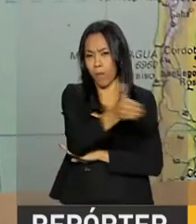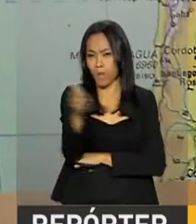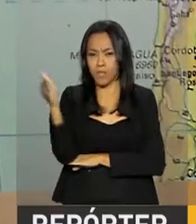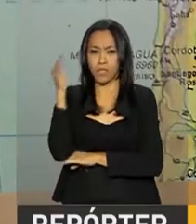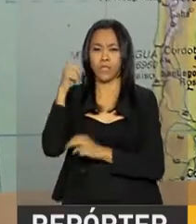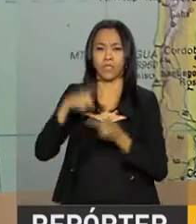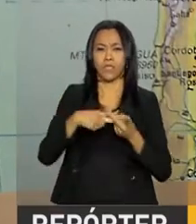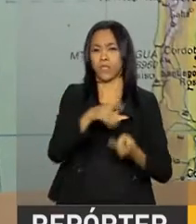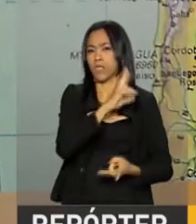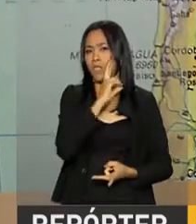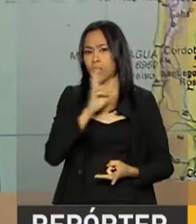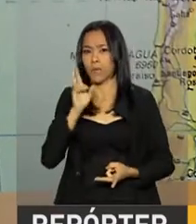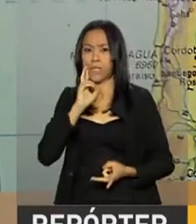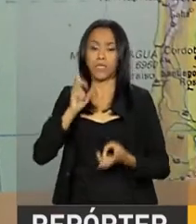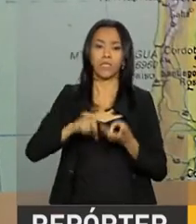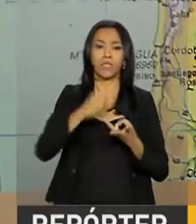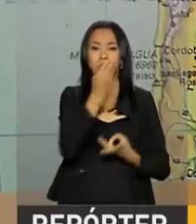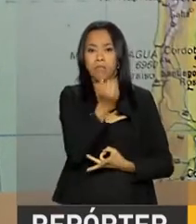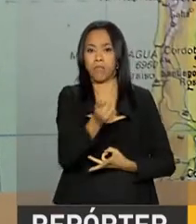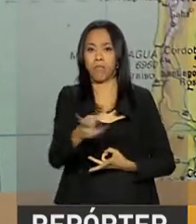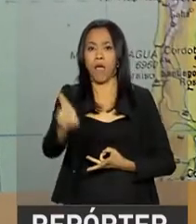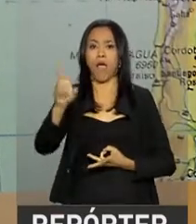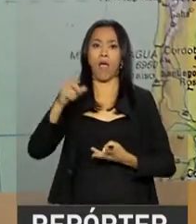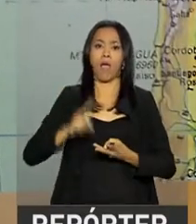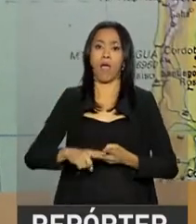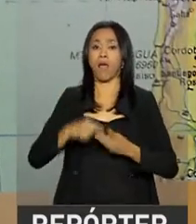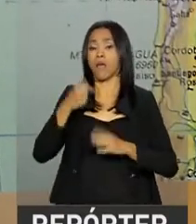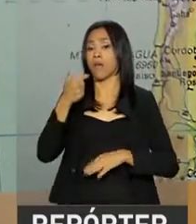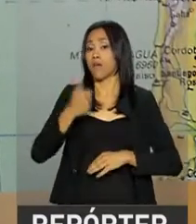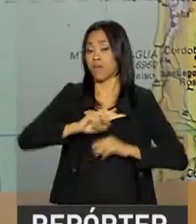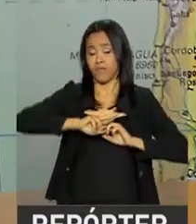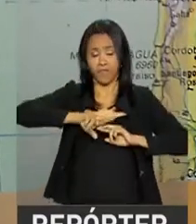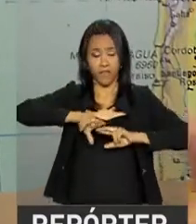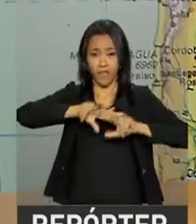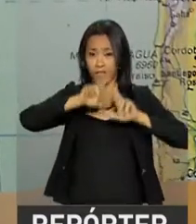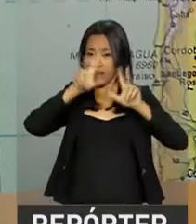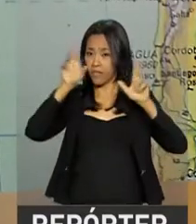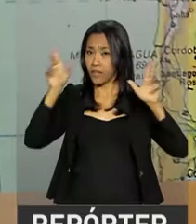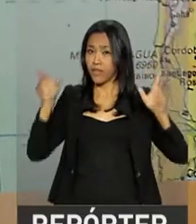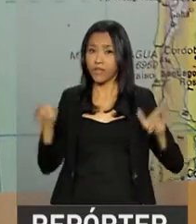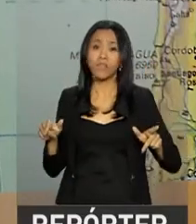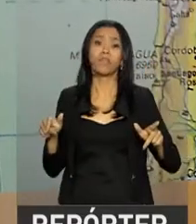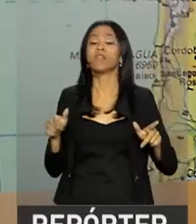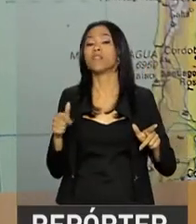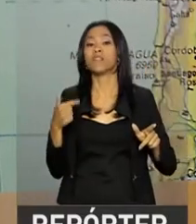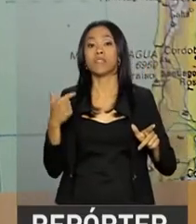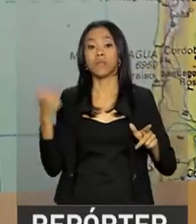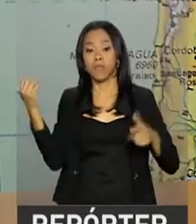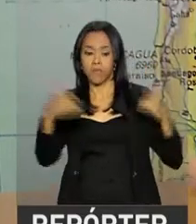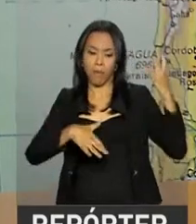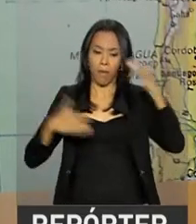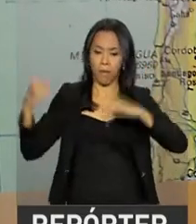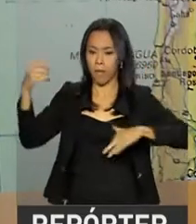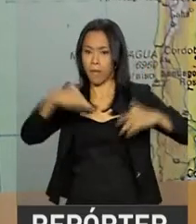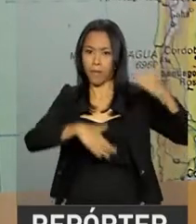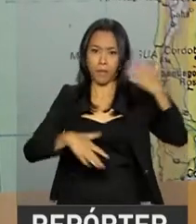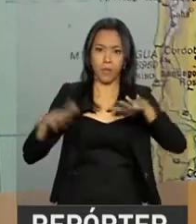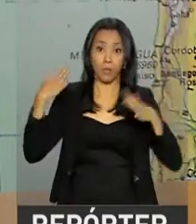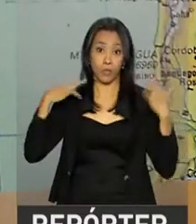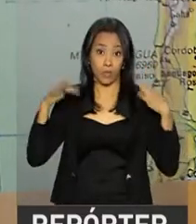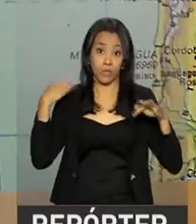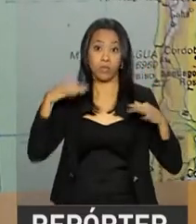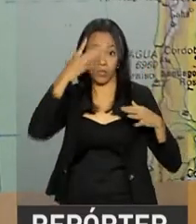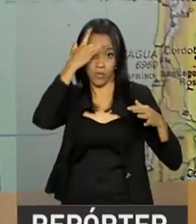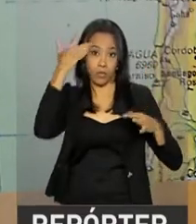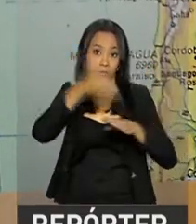restaurantes bares risos parques temáticos em todos os empreendimentos turísticos nós divulgamos o disque